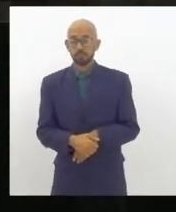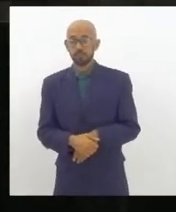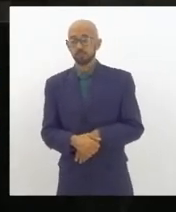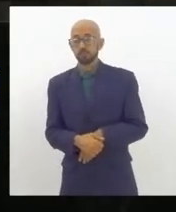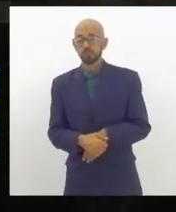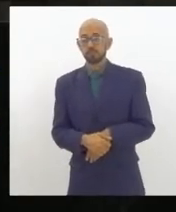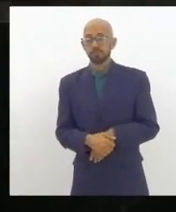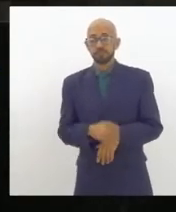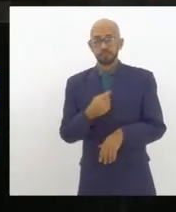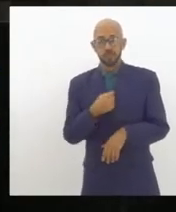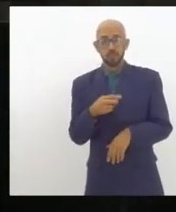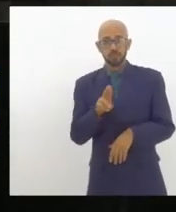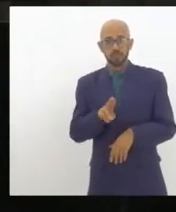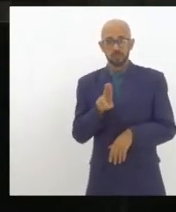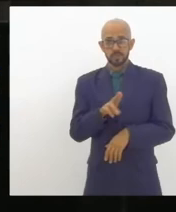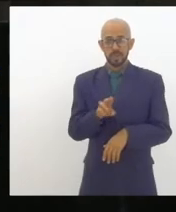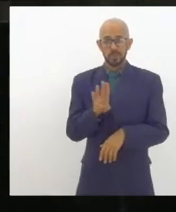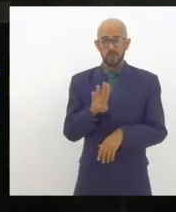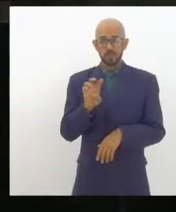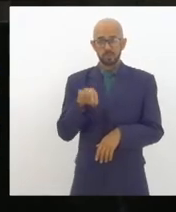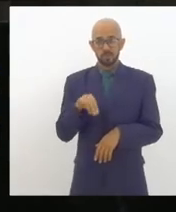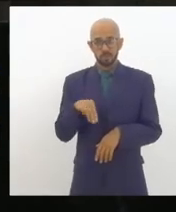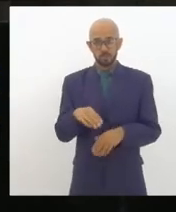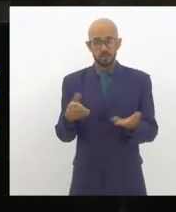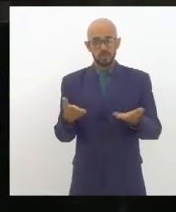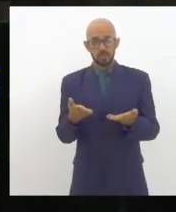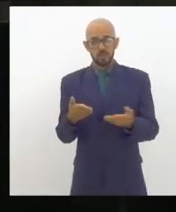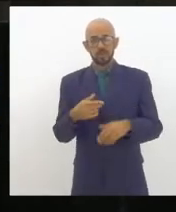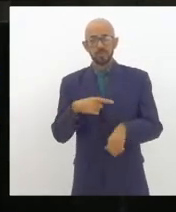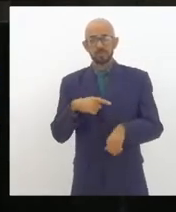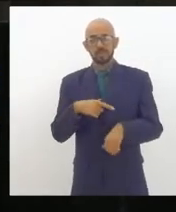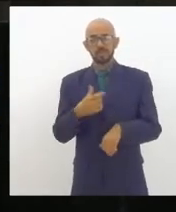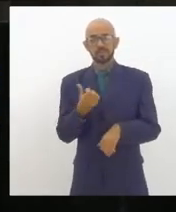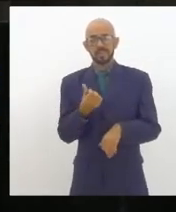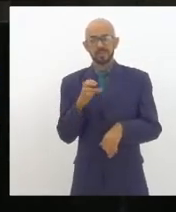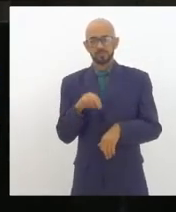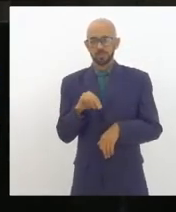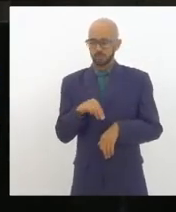apenas 4 minutos. Me resta outros 6.